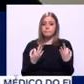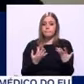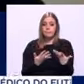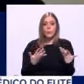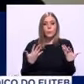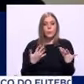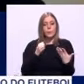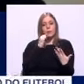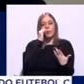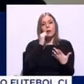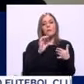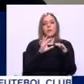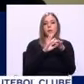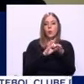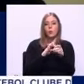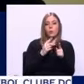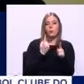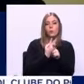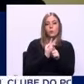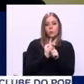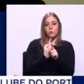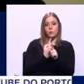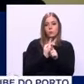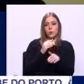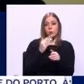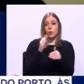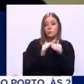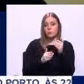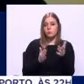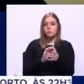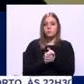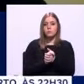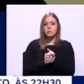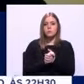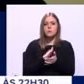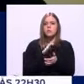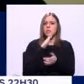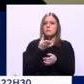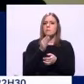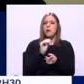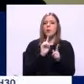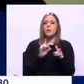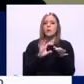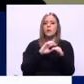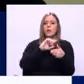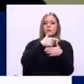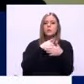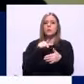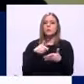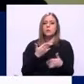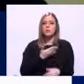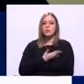cáustico em relação àquilo que se passou. O que é que é mais dito neste artigo, Diogo?